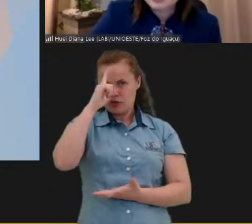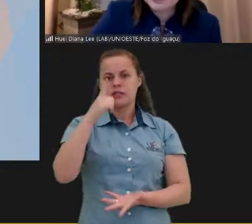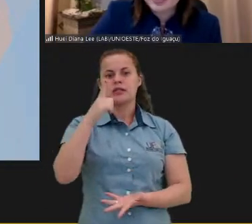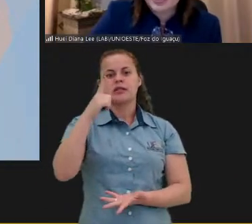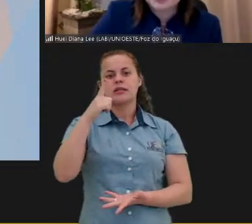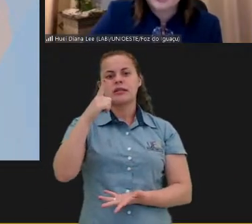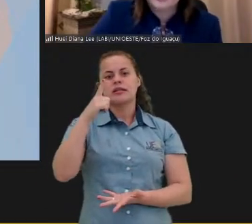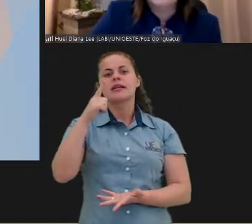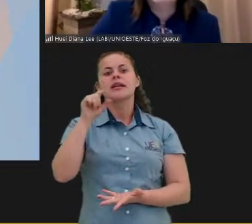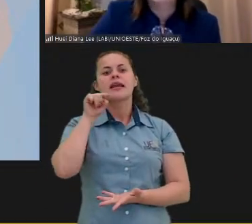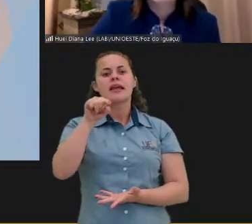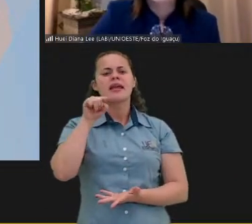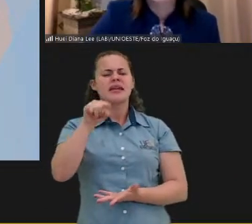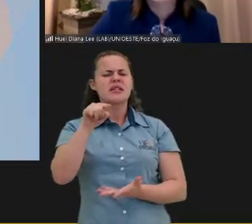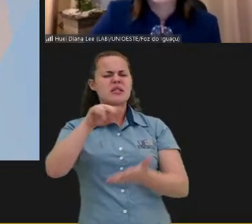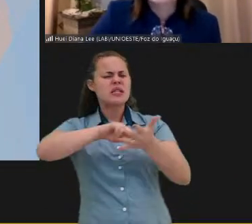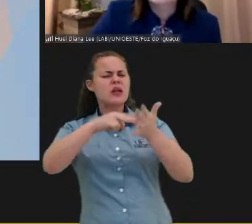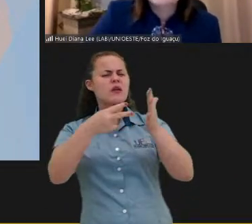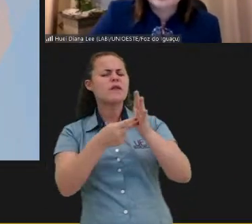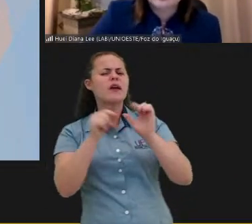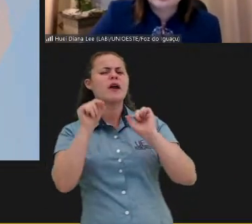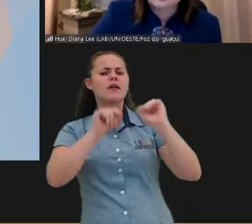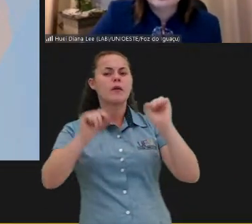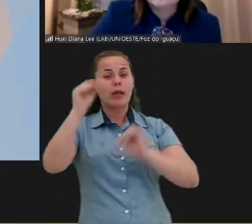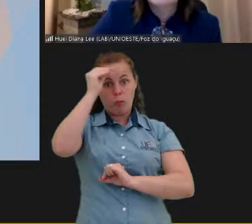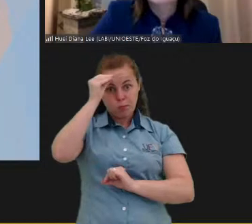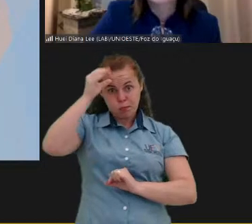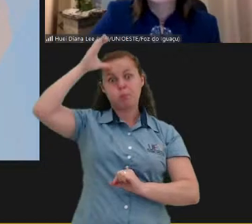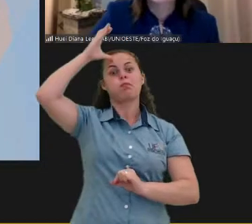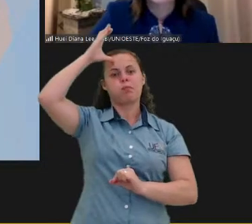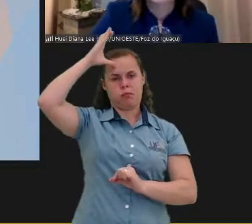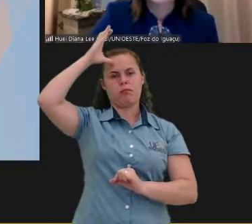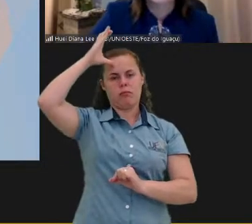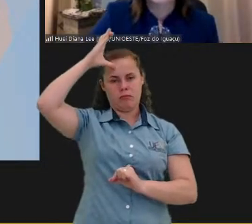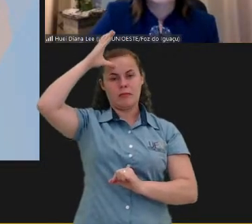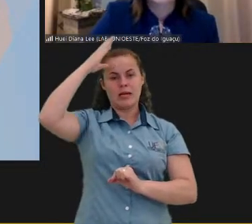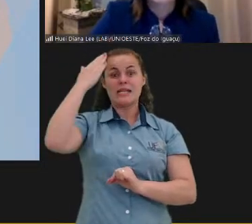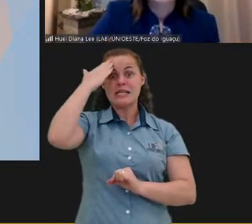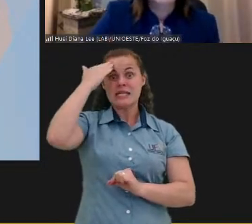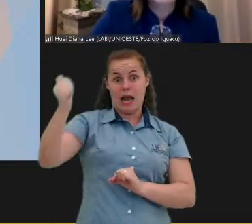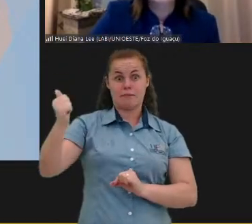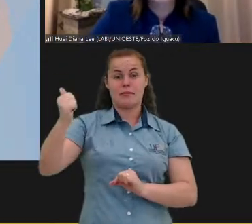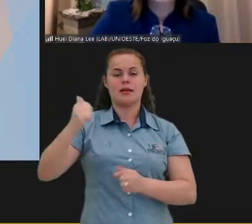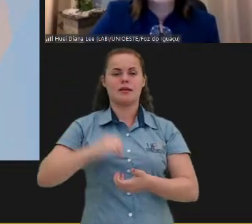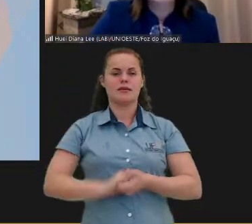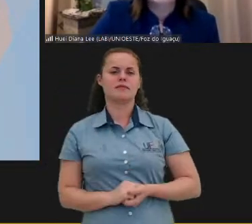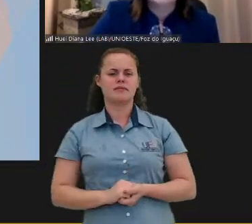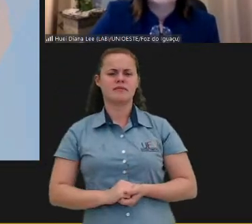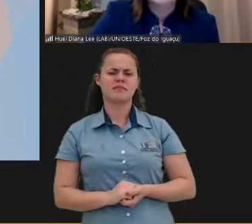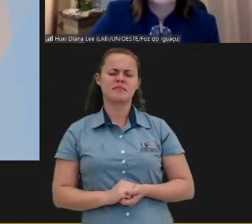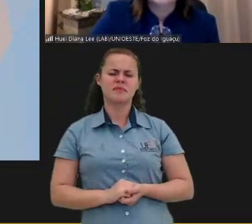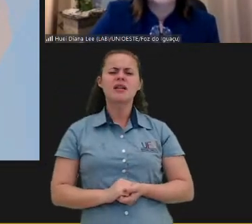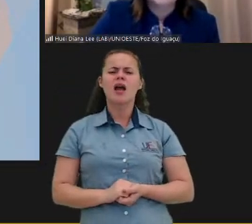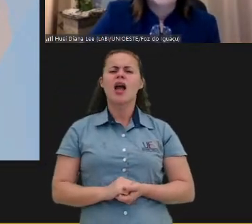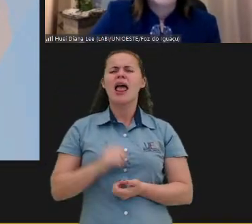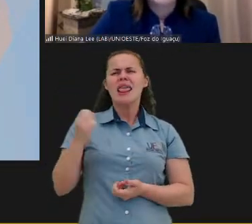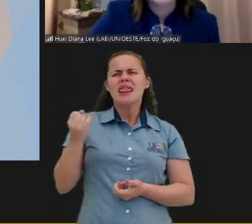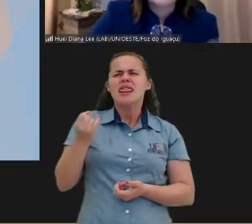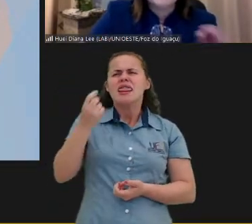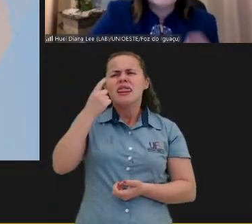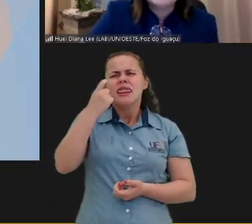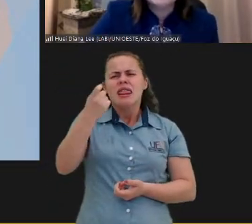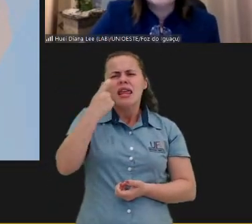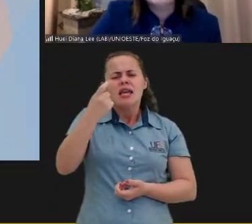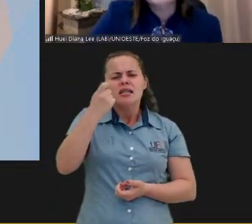o significado dela é conhecimento, saber. E uma coisa muito interessante é